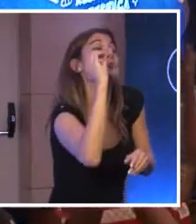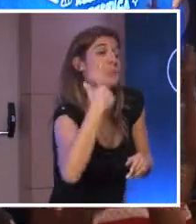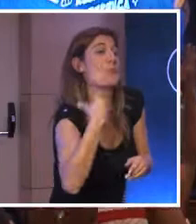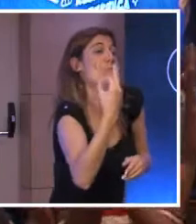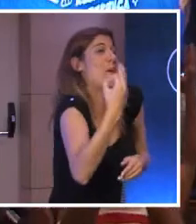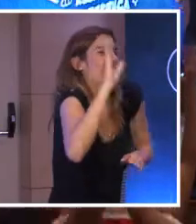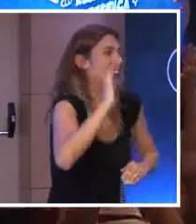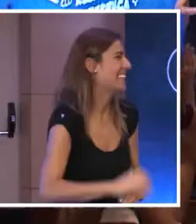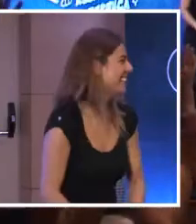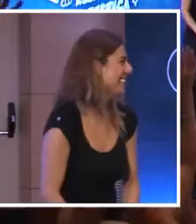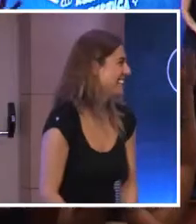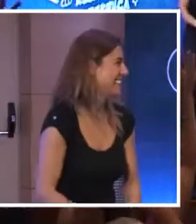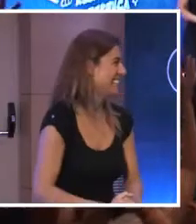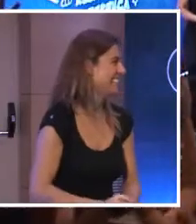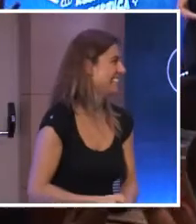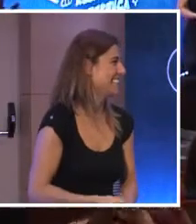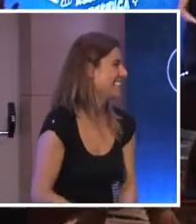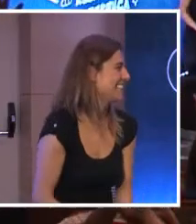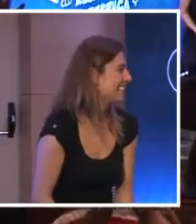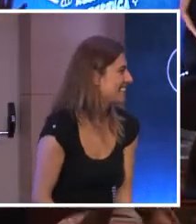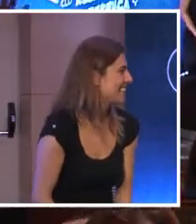tchau. Obrigado. Obrigado. Tchau, uma palma.